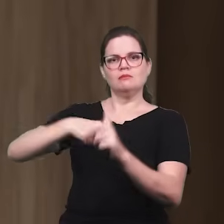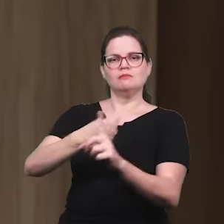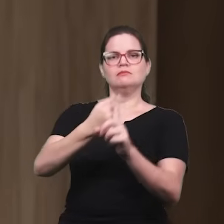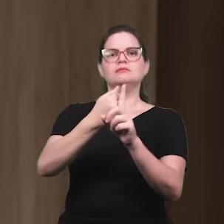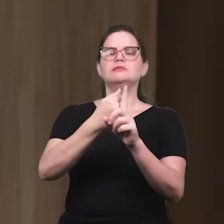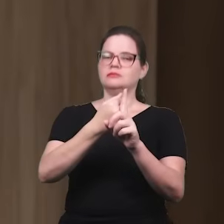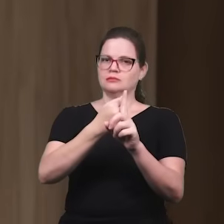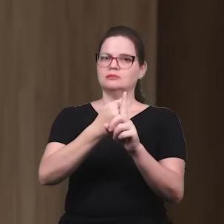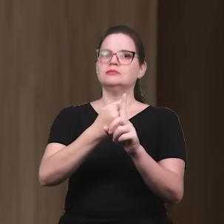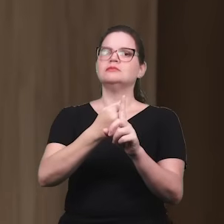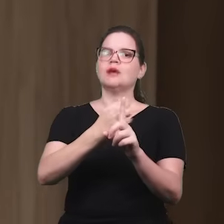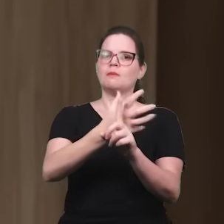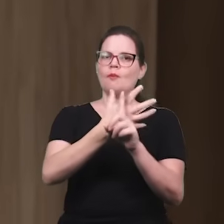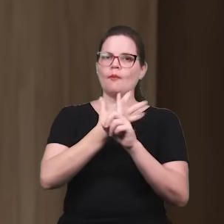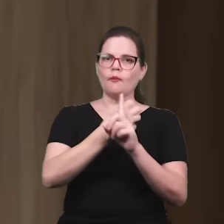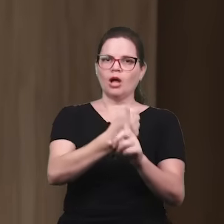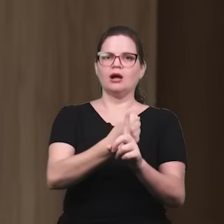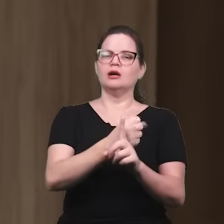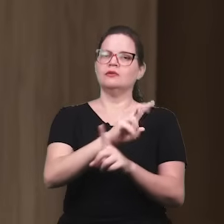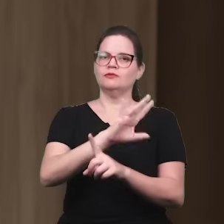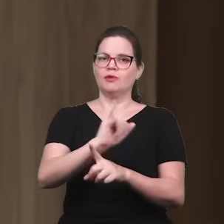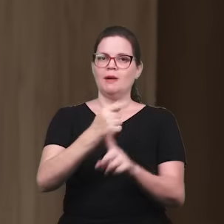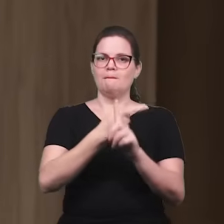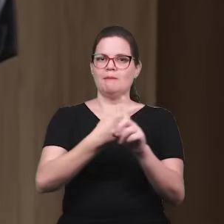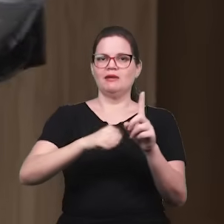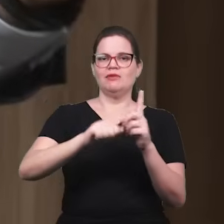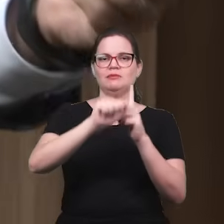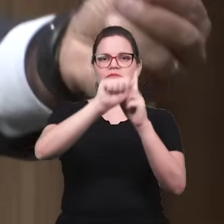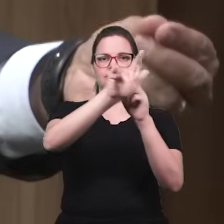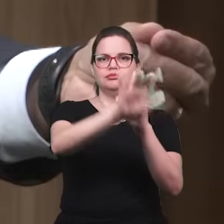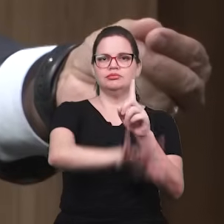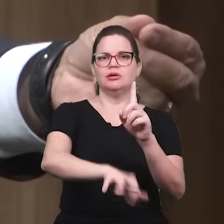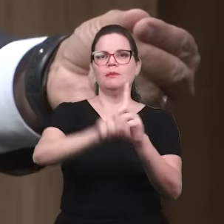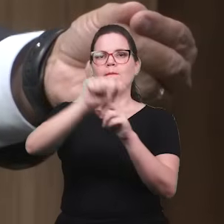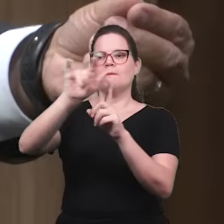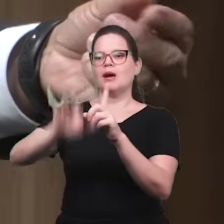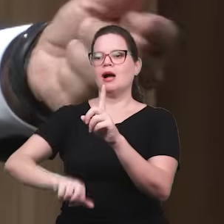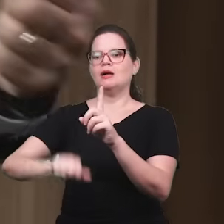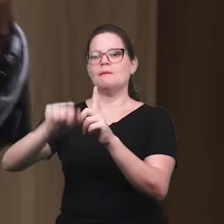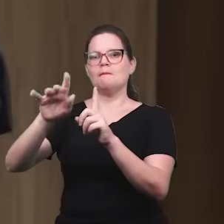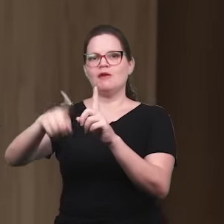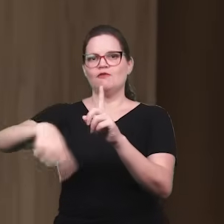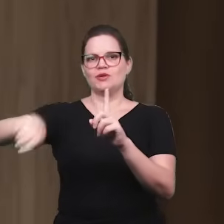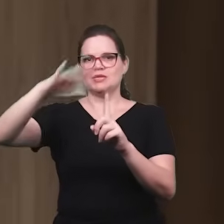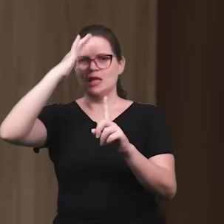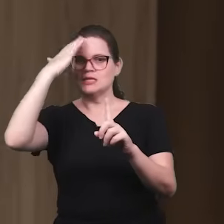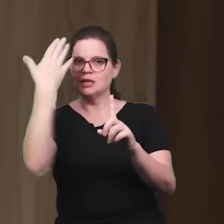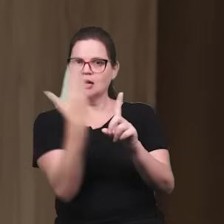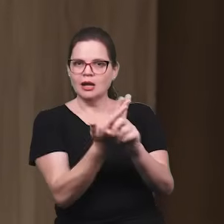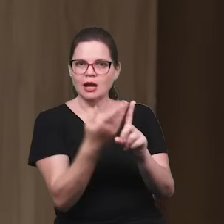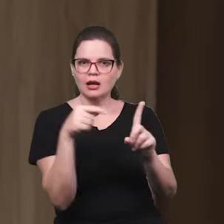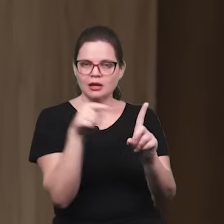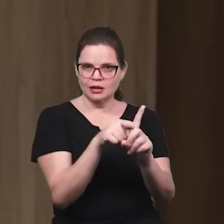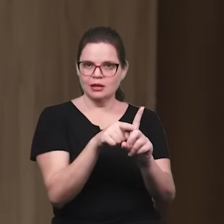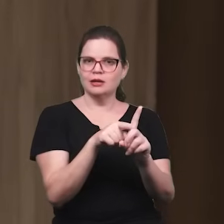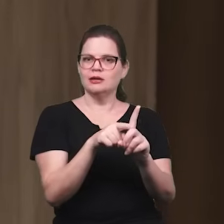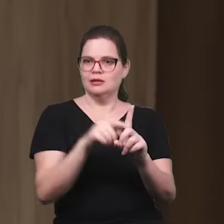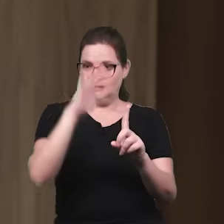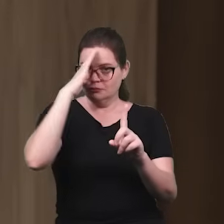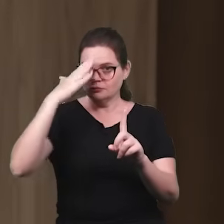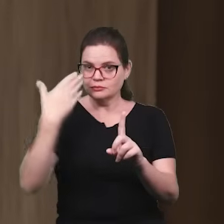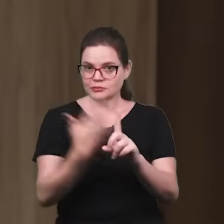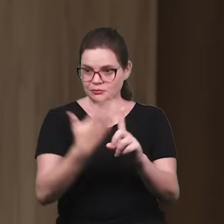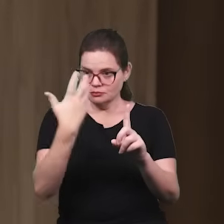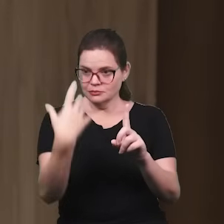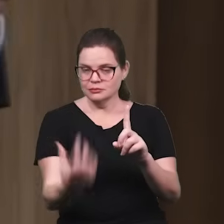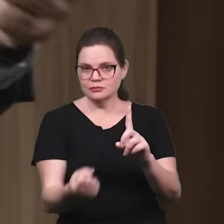pai agora oferece gratuitamente àqueles que aceitarem o sacrifício do